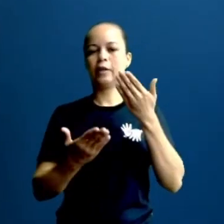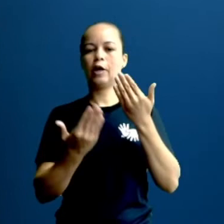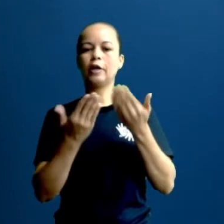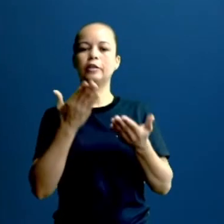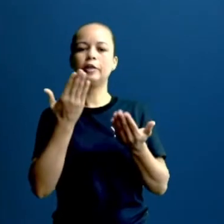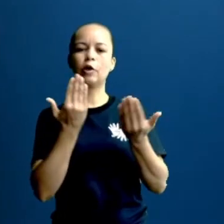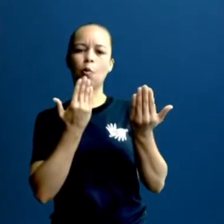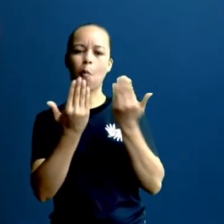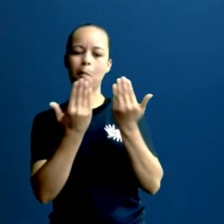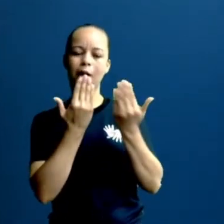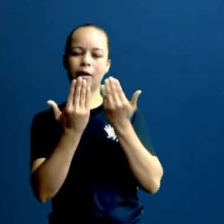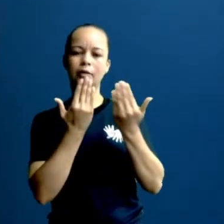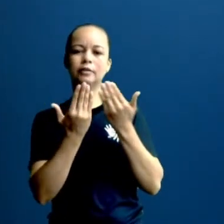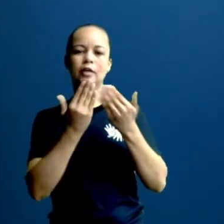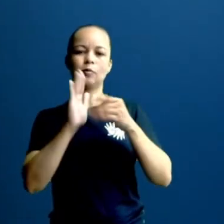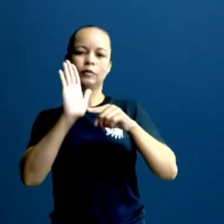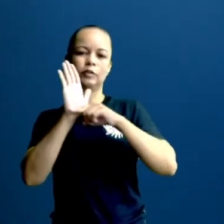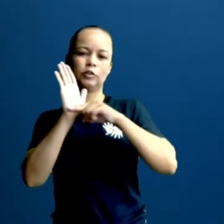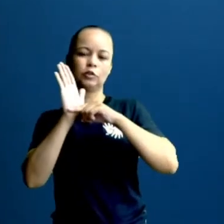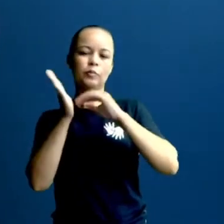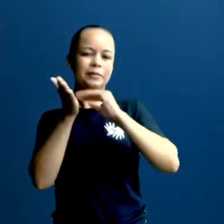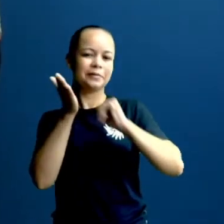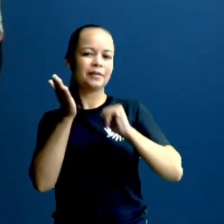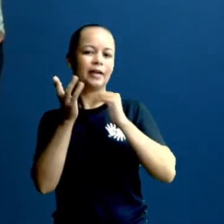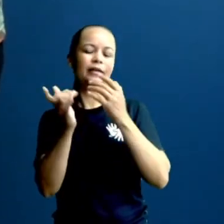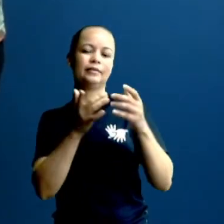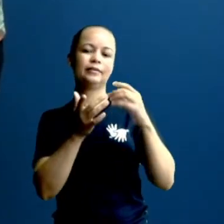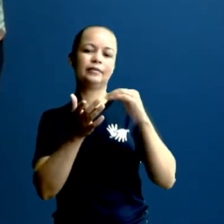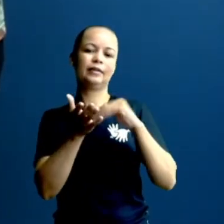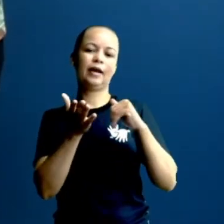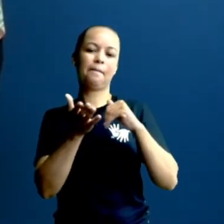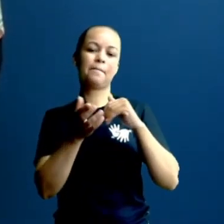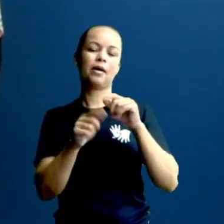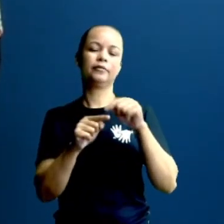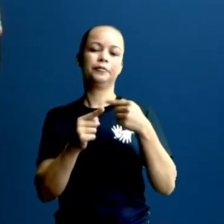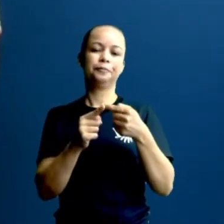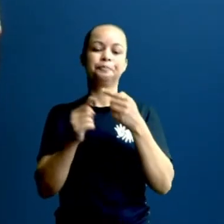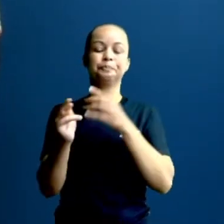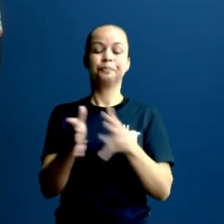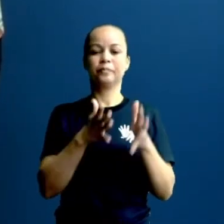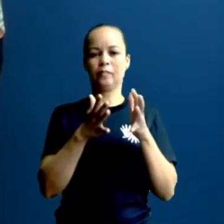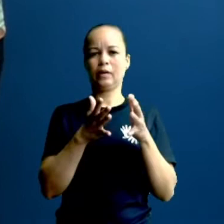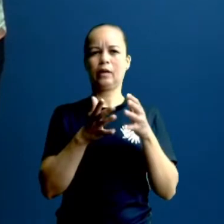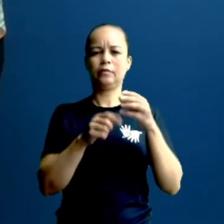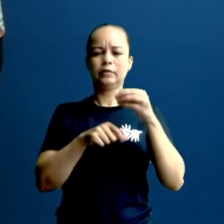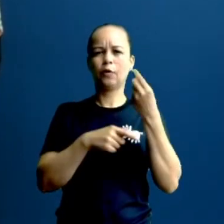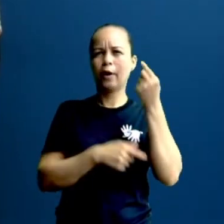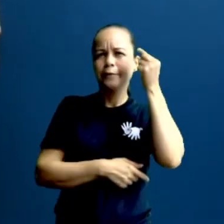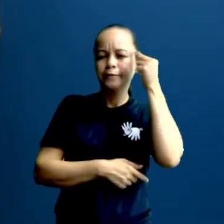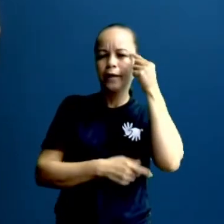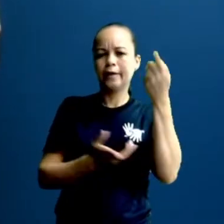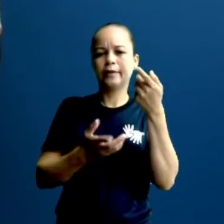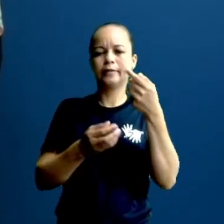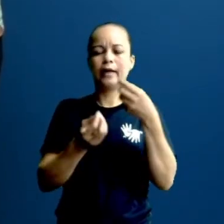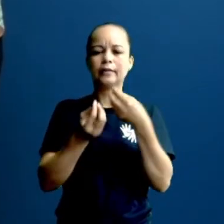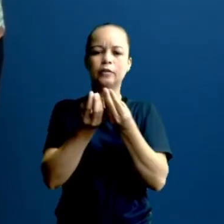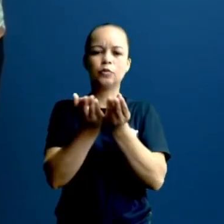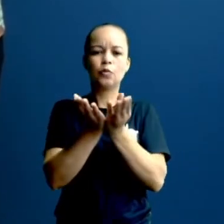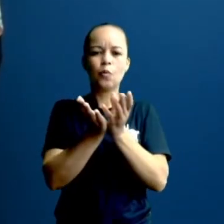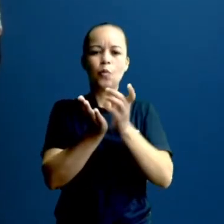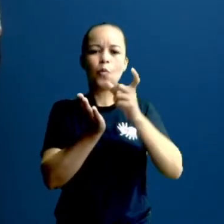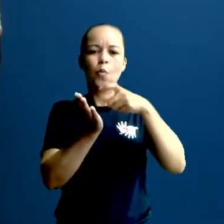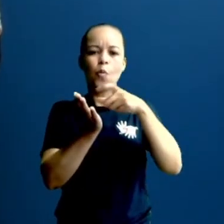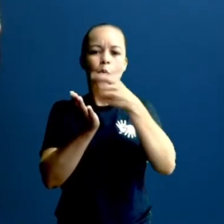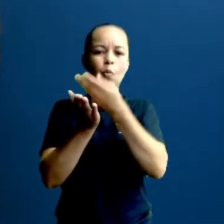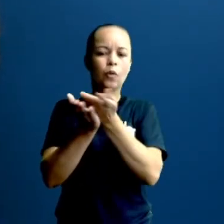comparação, de subtrair, tirar o que tinha a mais naquele número. Só que a ideia que é dada no cartão, né,